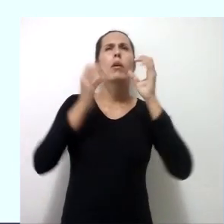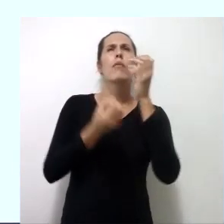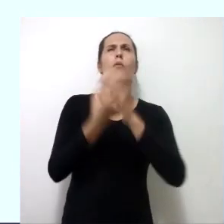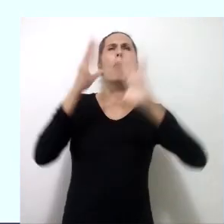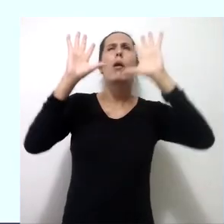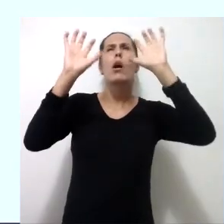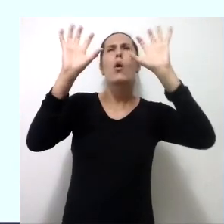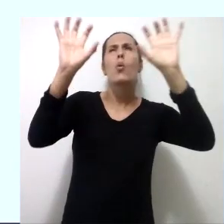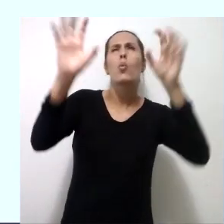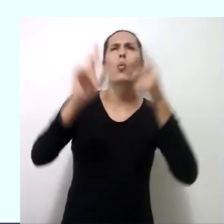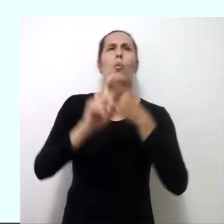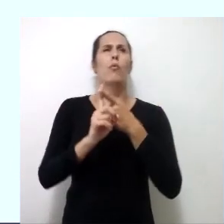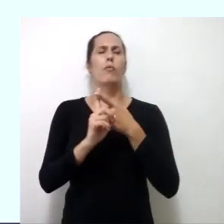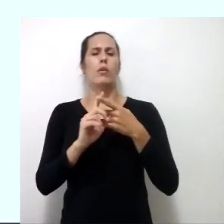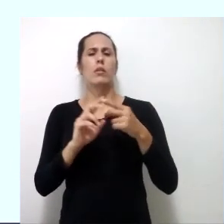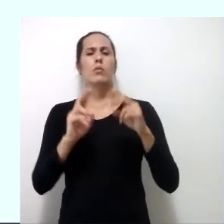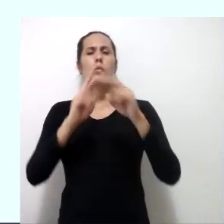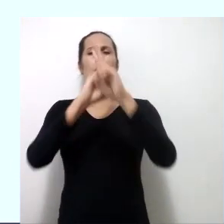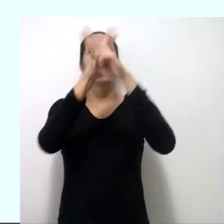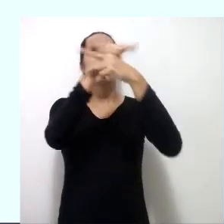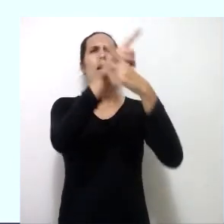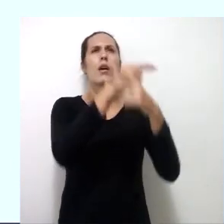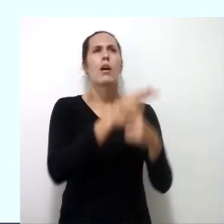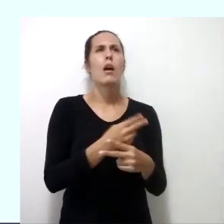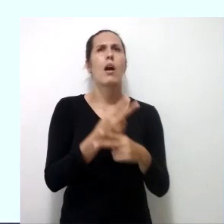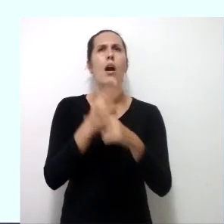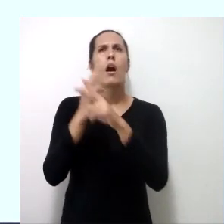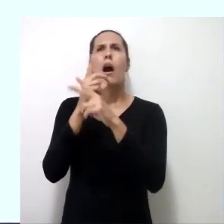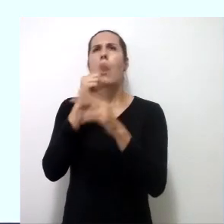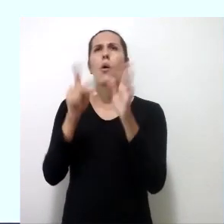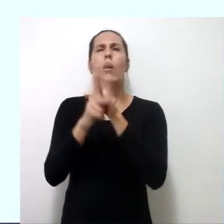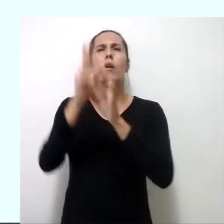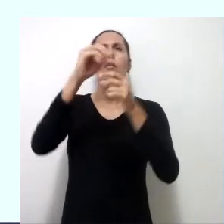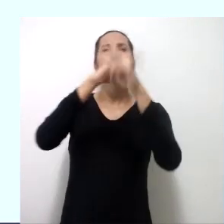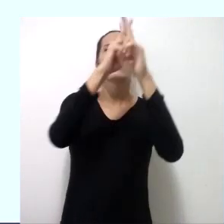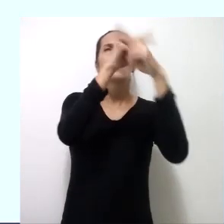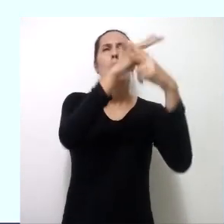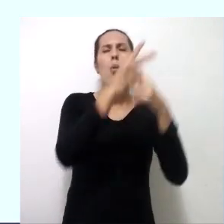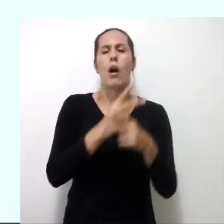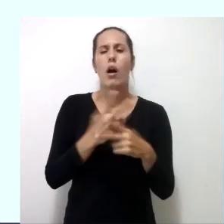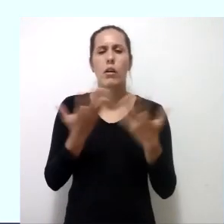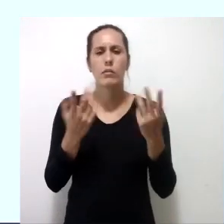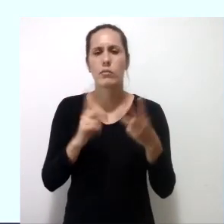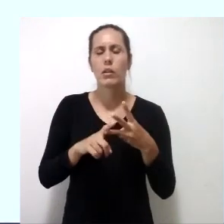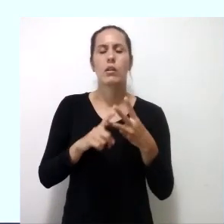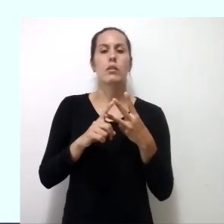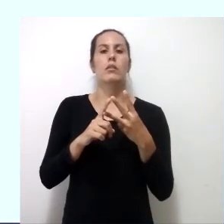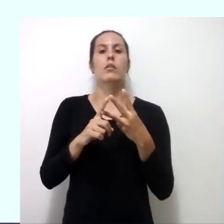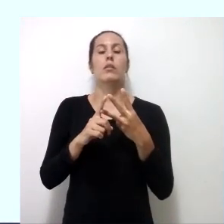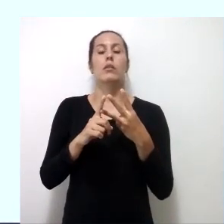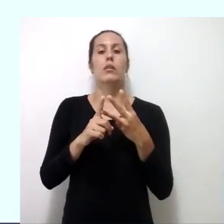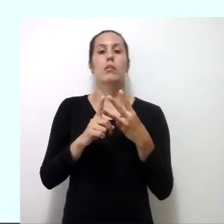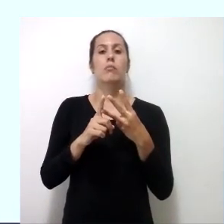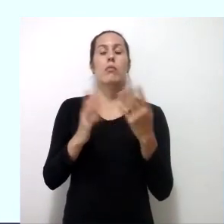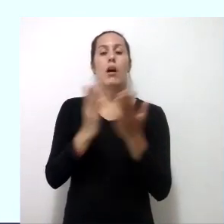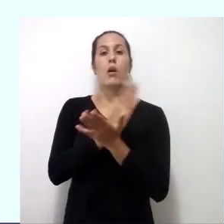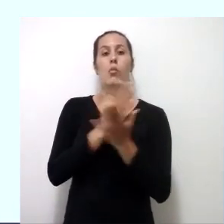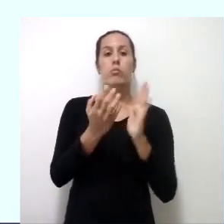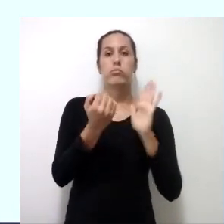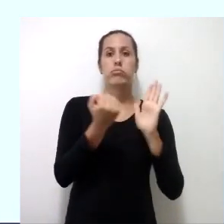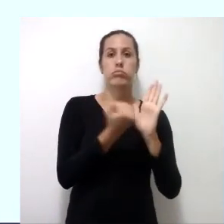de nuvens, em relação à questão de umidade, em relação à questão da nossa atmosfera, né? Sobre os fenômenos que